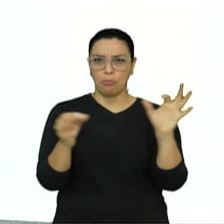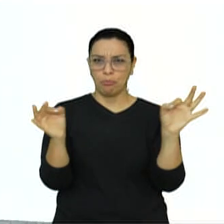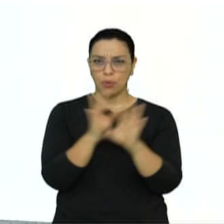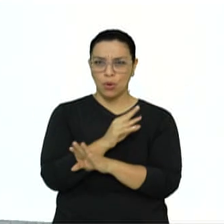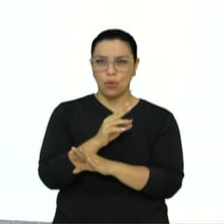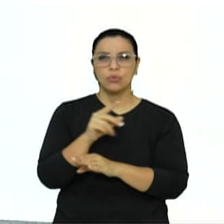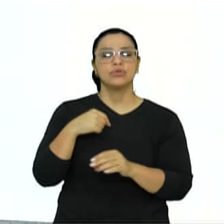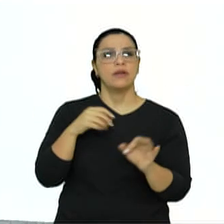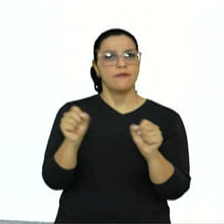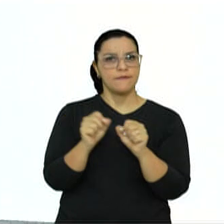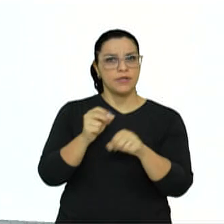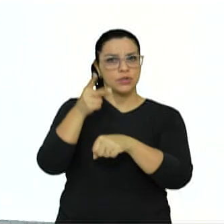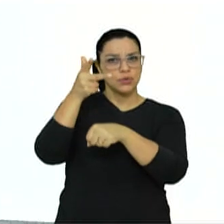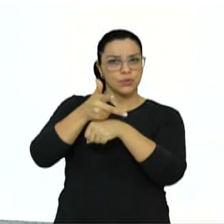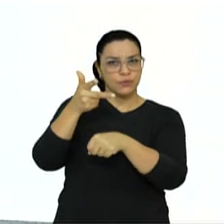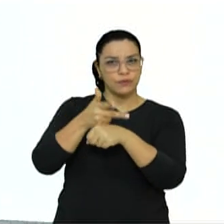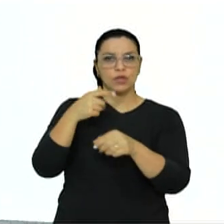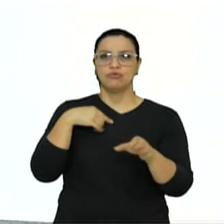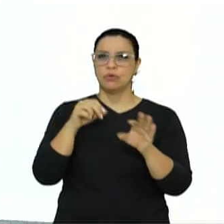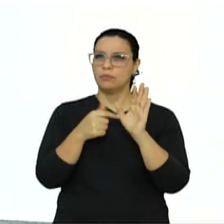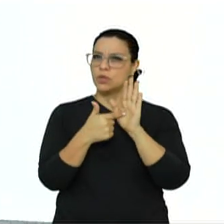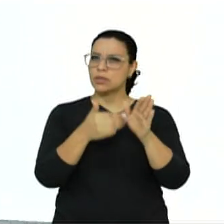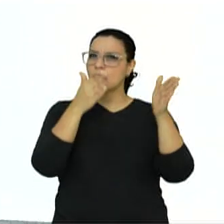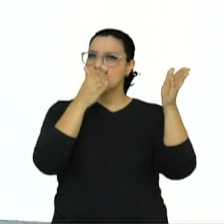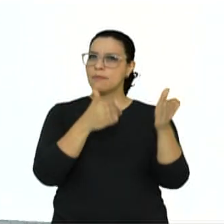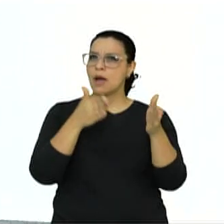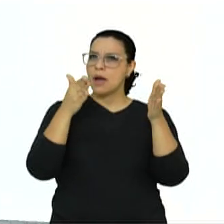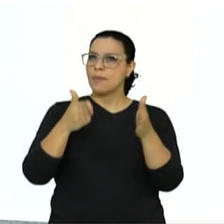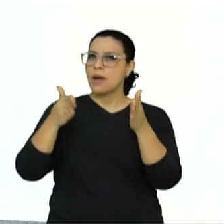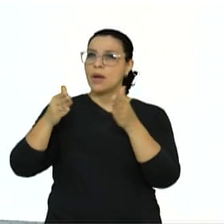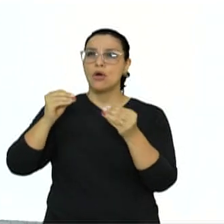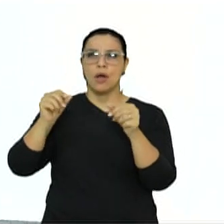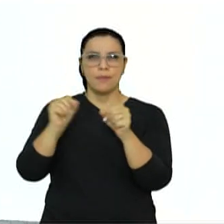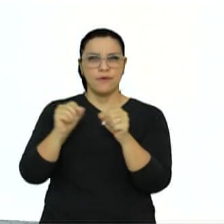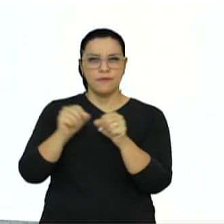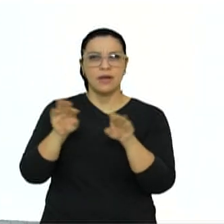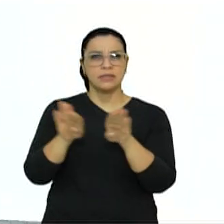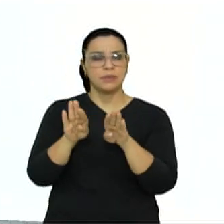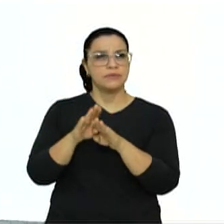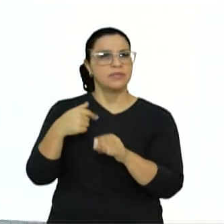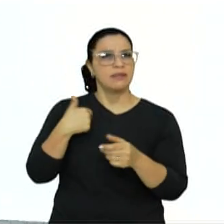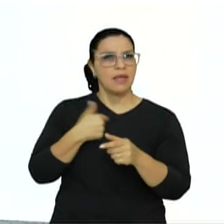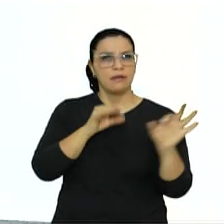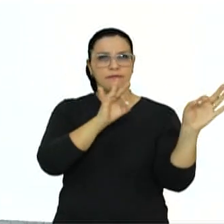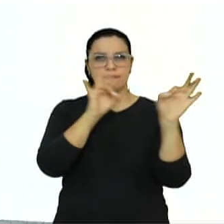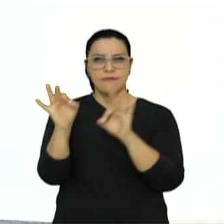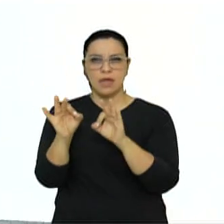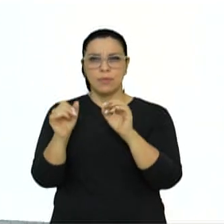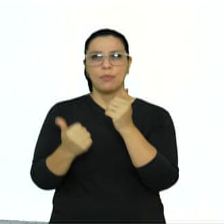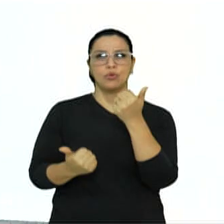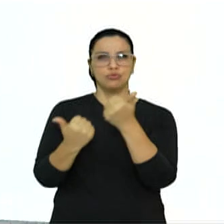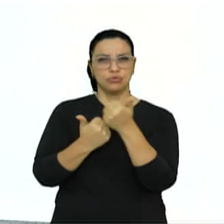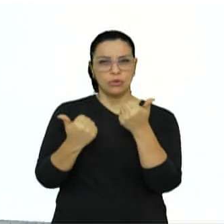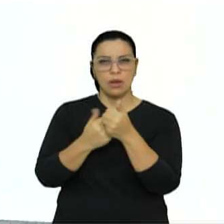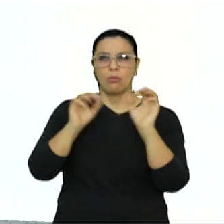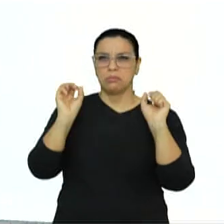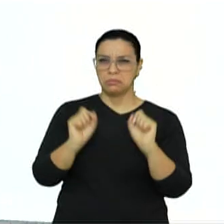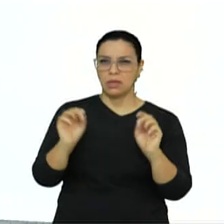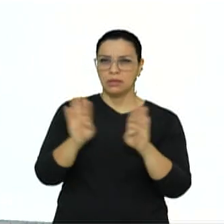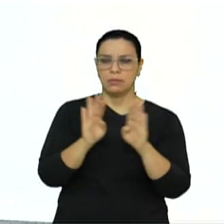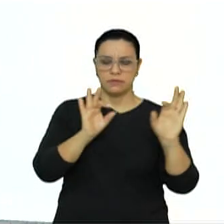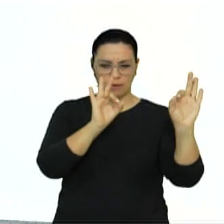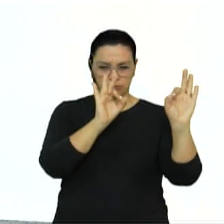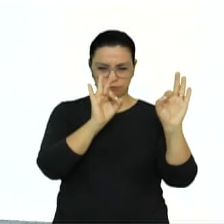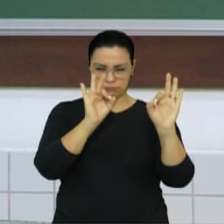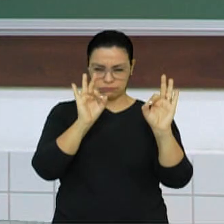o professor preparou um tutorial mostrando passo a passo disso. Caso você queira, né, ver pelo tutorial, você vai chegando ali,